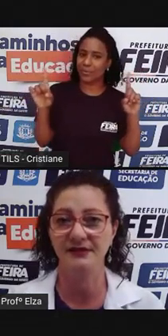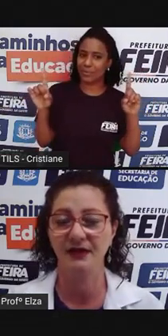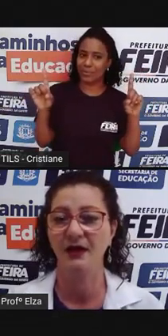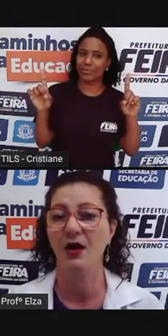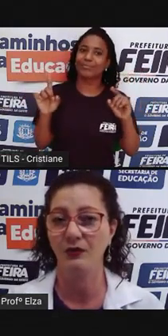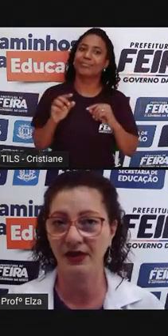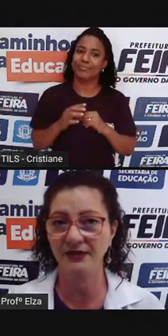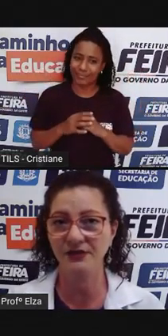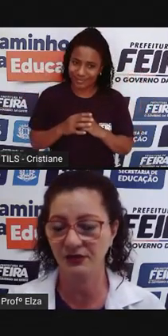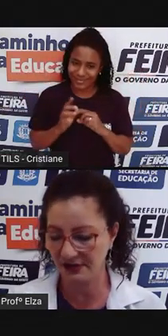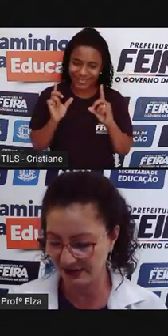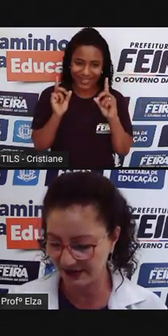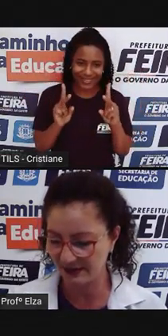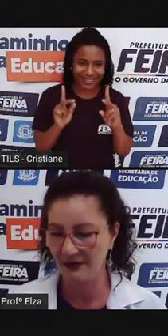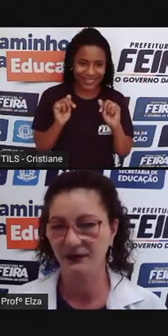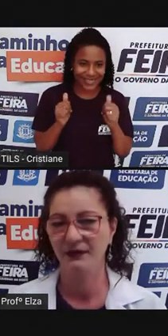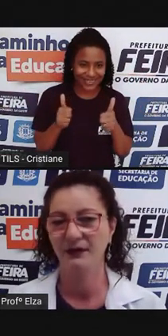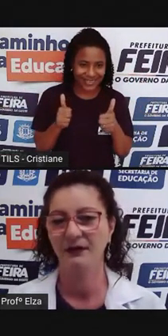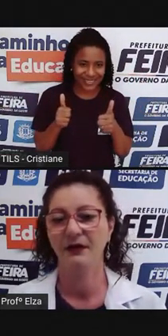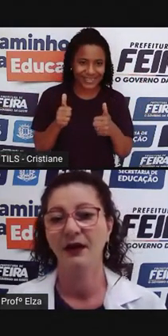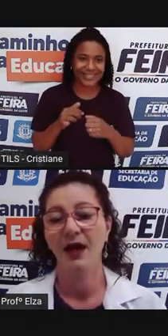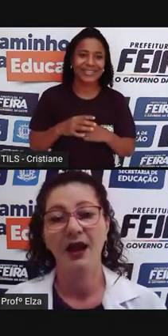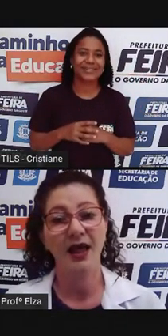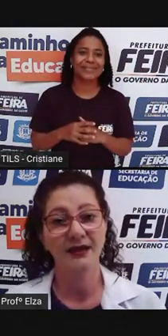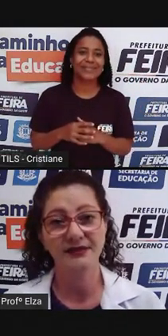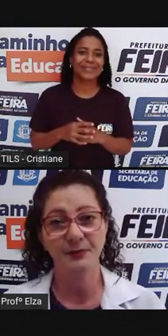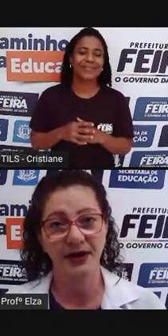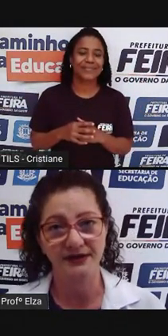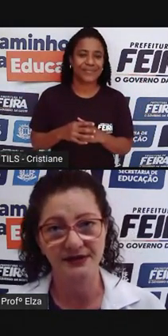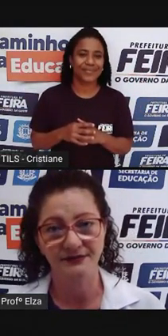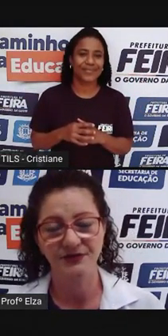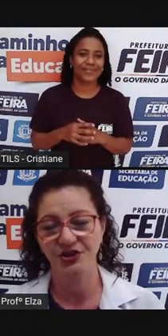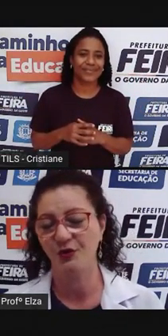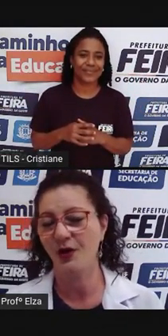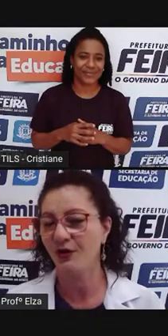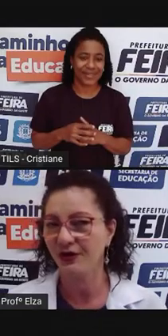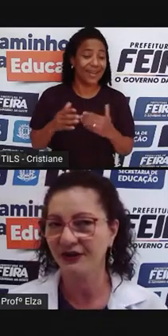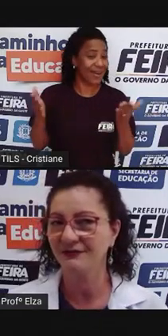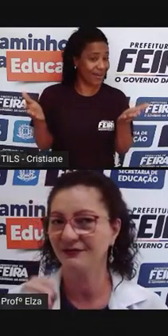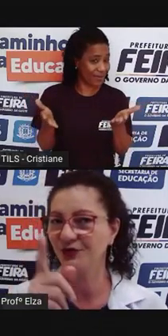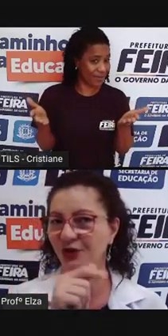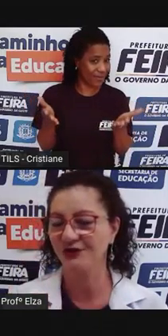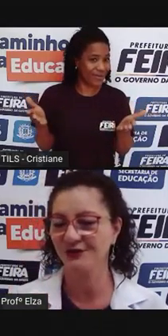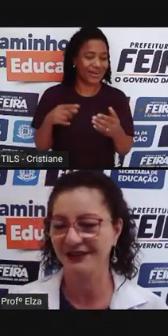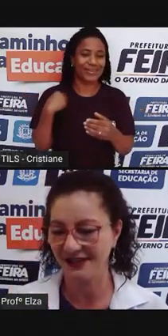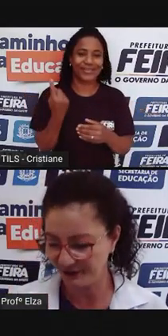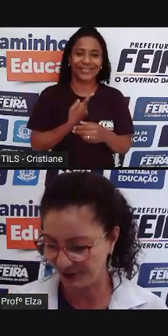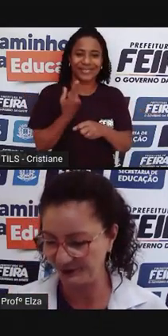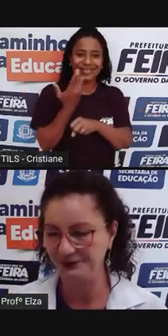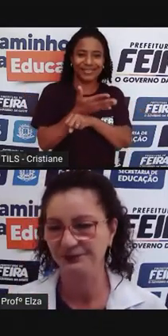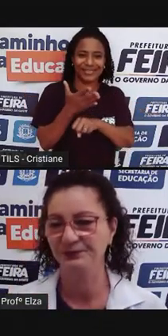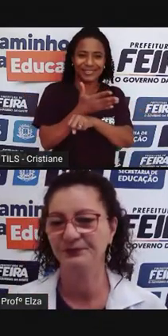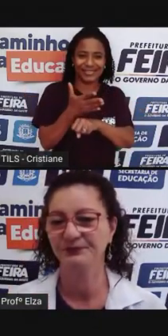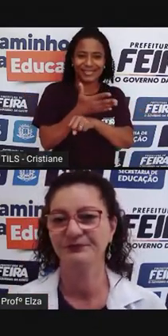possibilidades. Ok, students? Let's practice. Chegou a hora do nosso